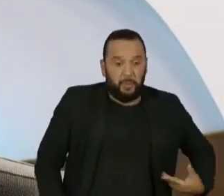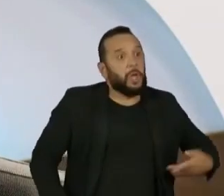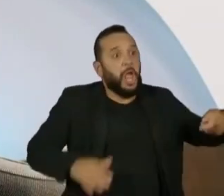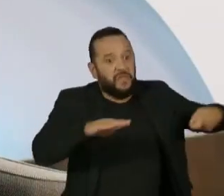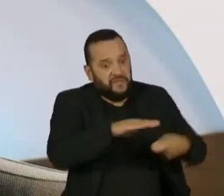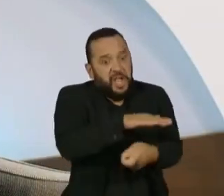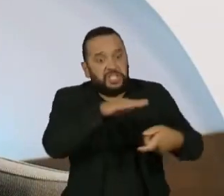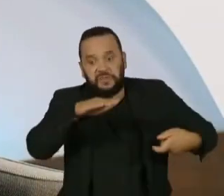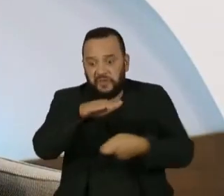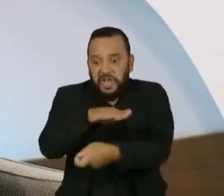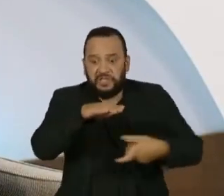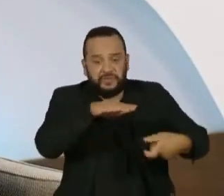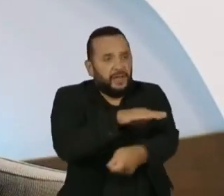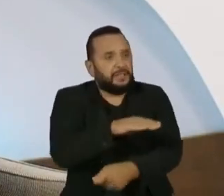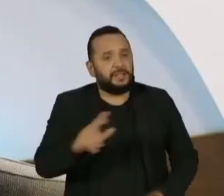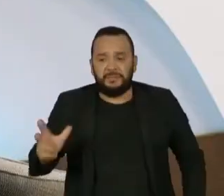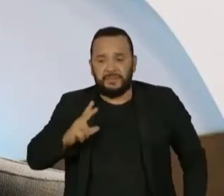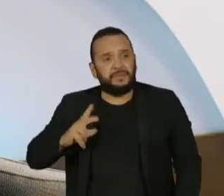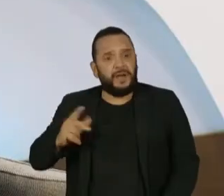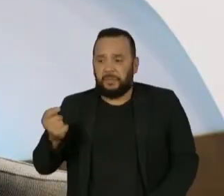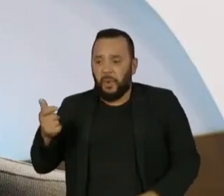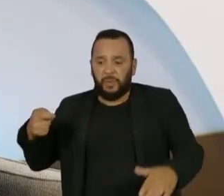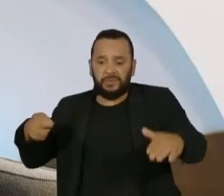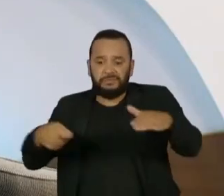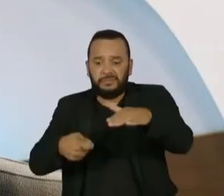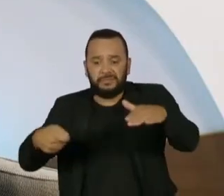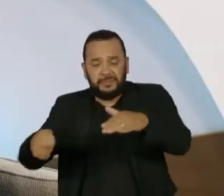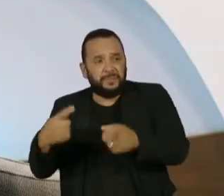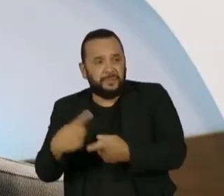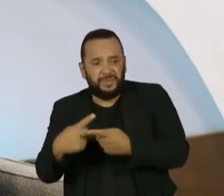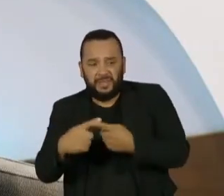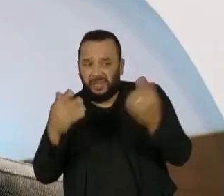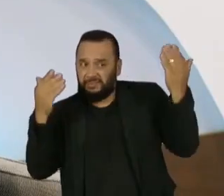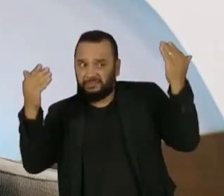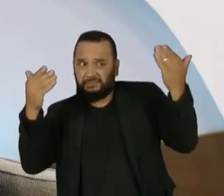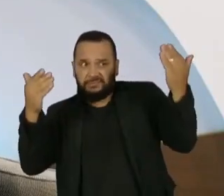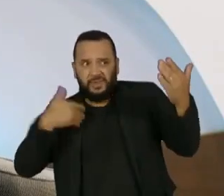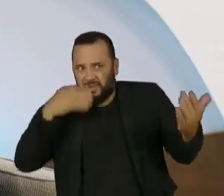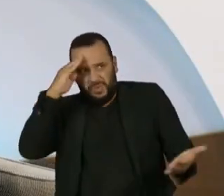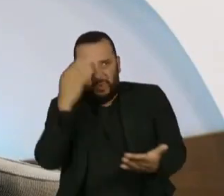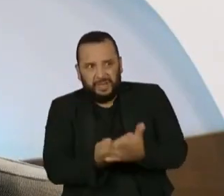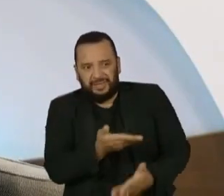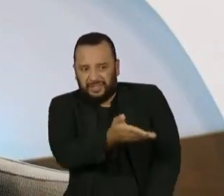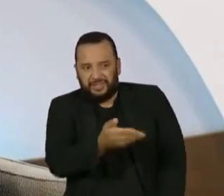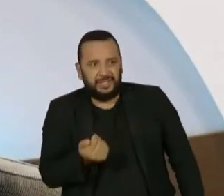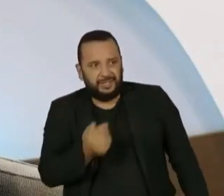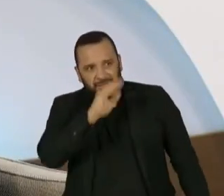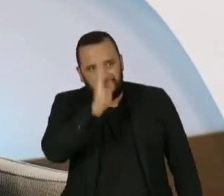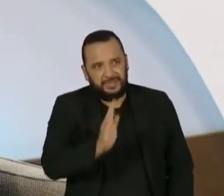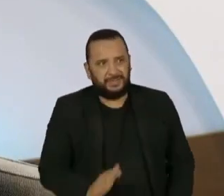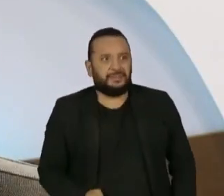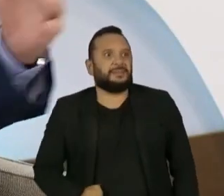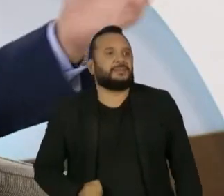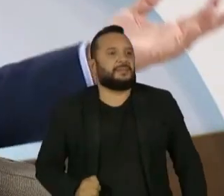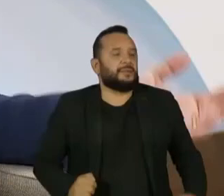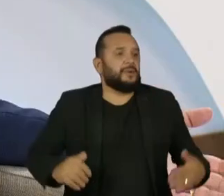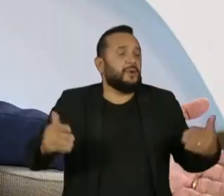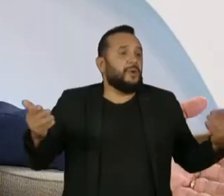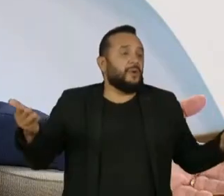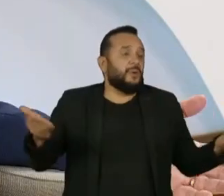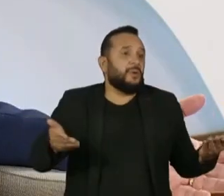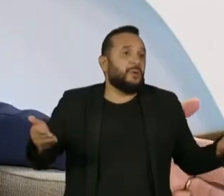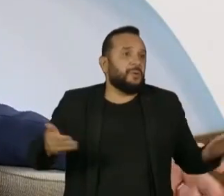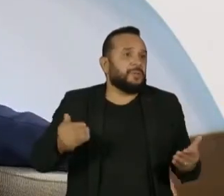Por quê? Falta de previsibilidade, segurança jurídica, regras claras, e ninguém hoje consegue fazer uma engenharia tributária, porque ninguém sabe o